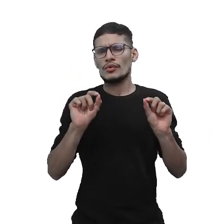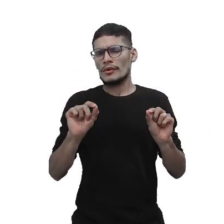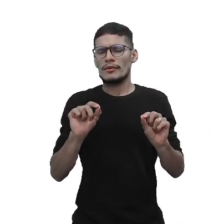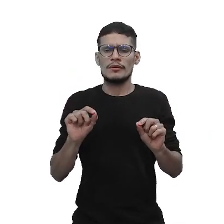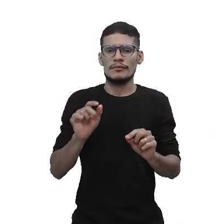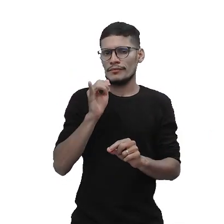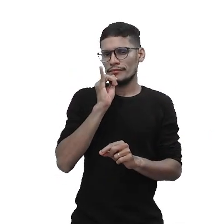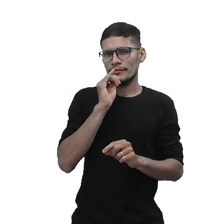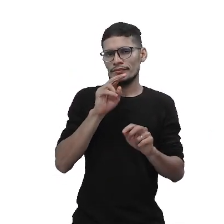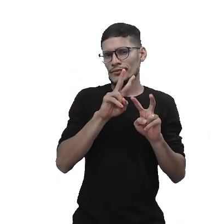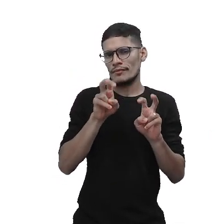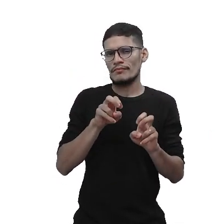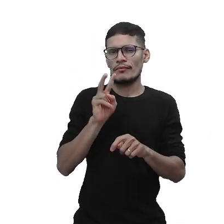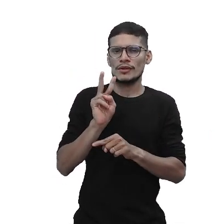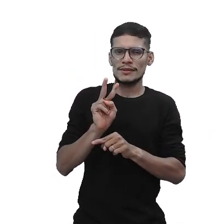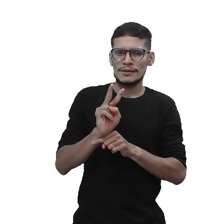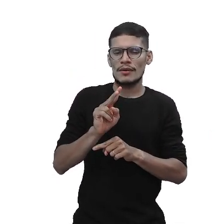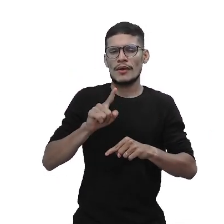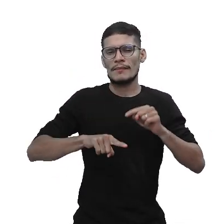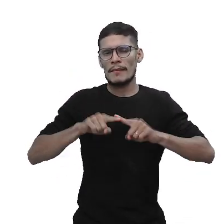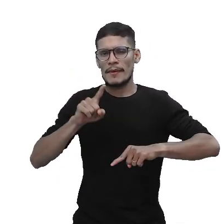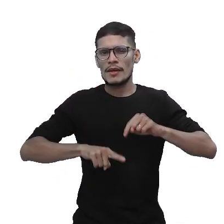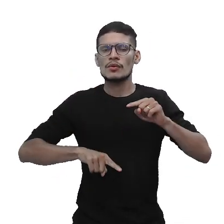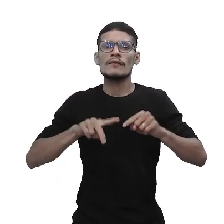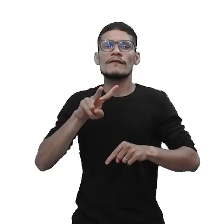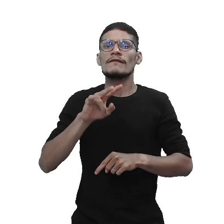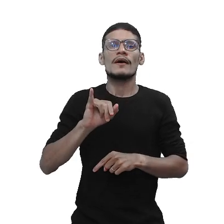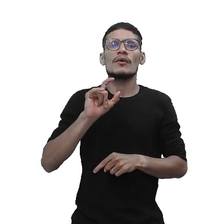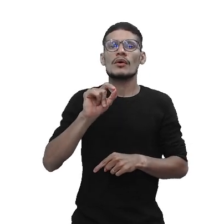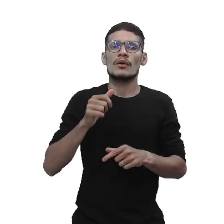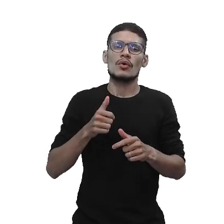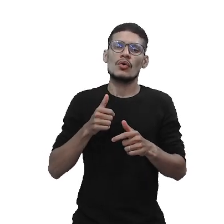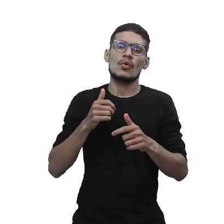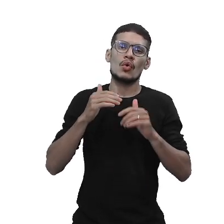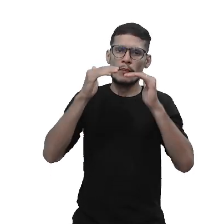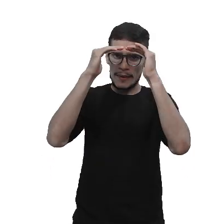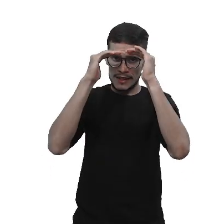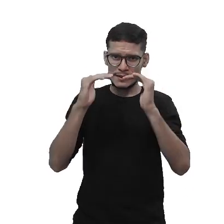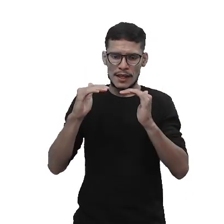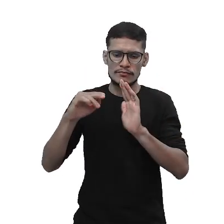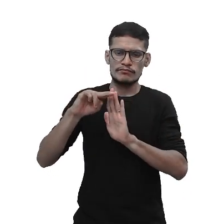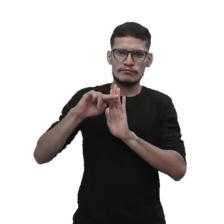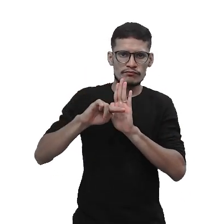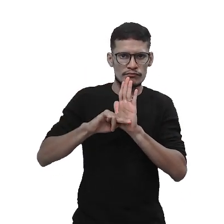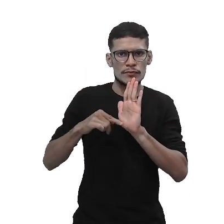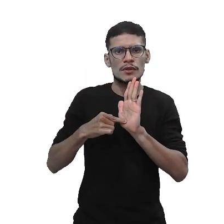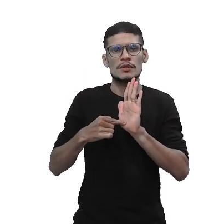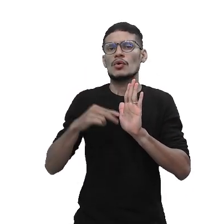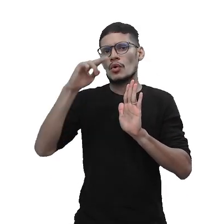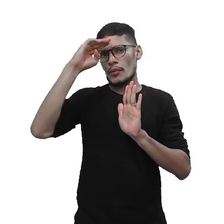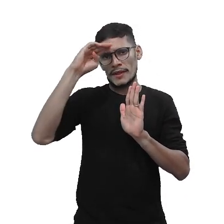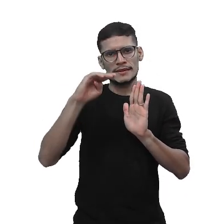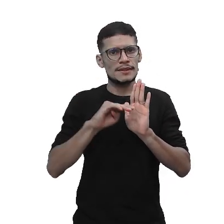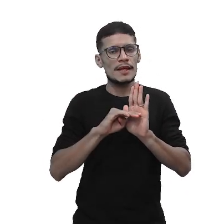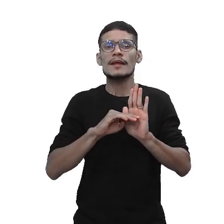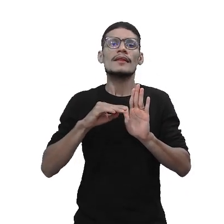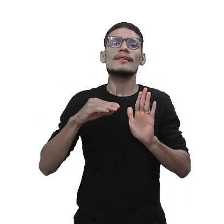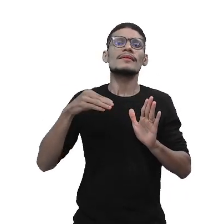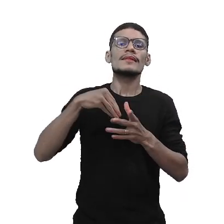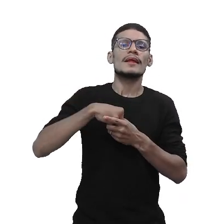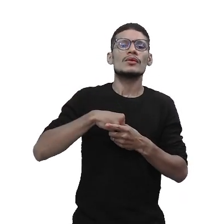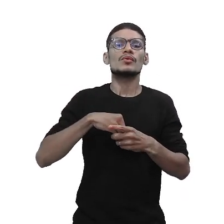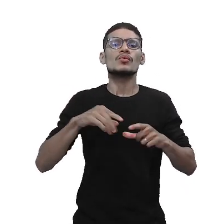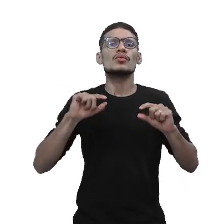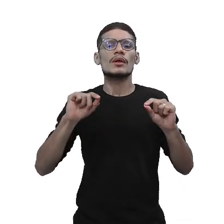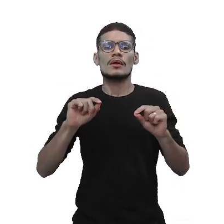dessas proteções, né, para equipamentos, eles vão estar obedecendo essa questão aí da NBR 3857, que nela, como a gente vê